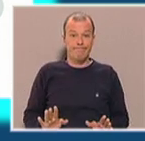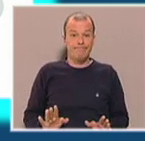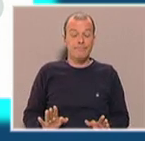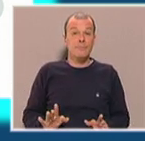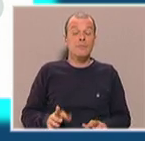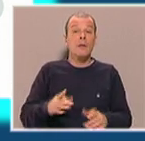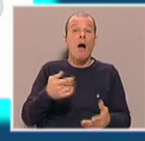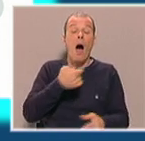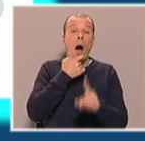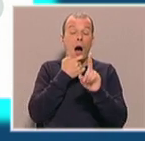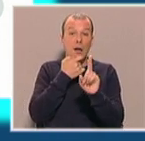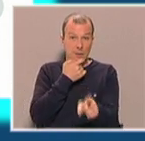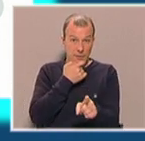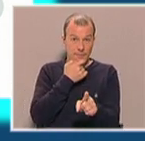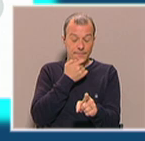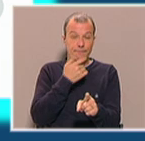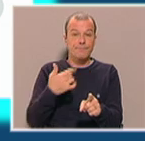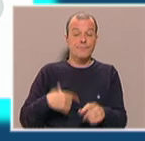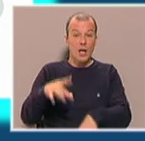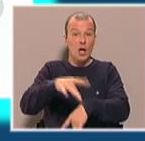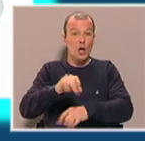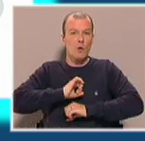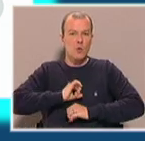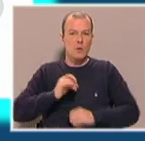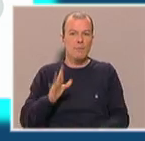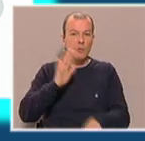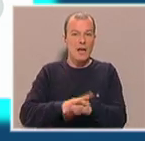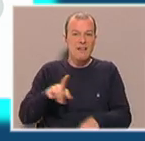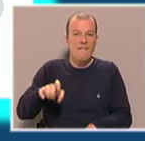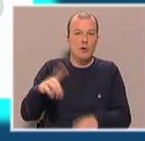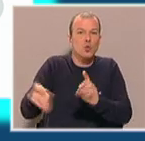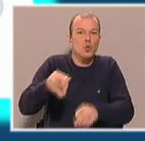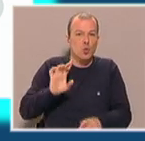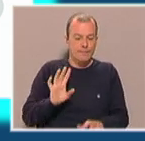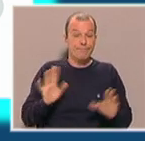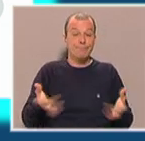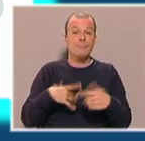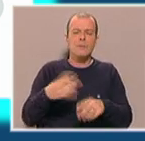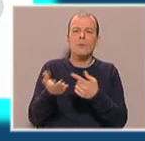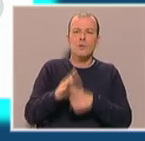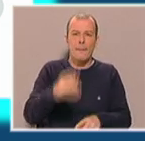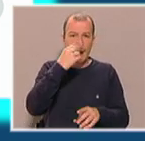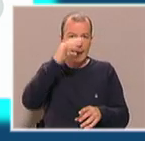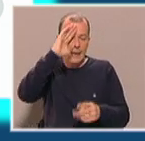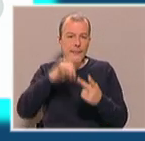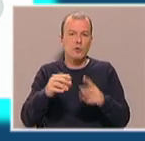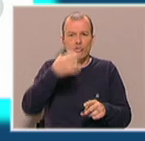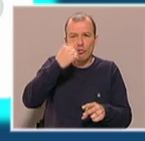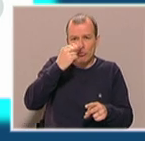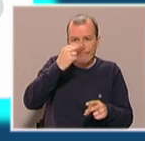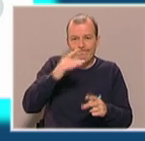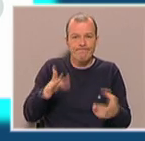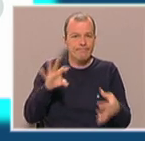Só vamos tomar um antibiótico se a nossa doença não for causada por um vírus. Neste caso, as gripes e as constipações não são tratadas